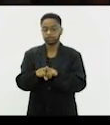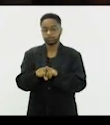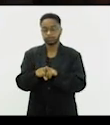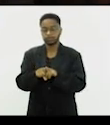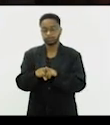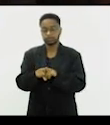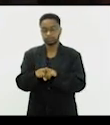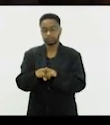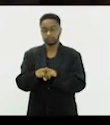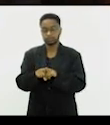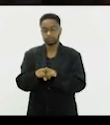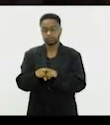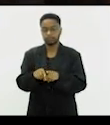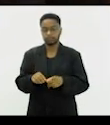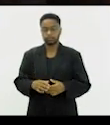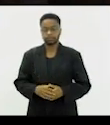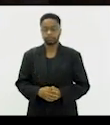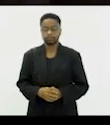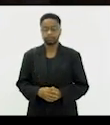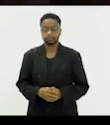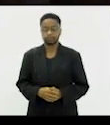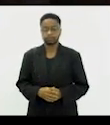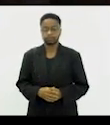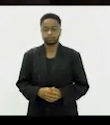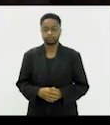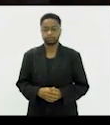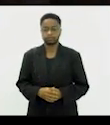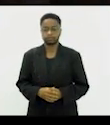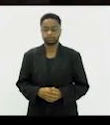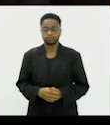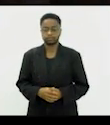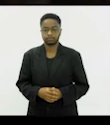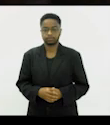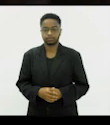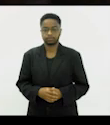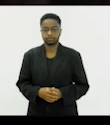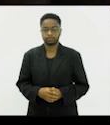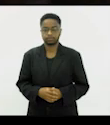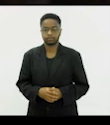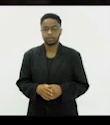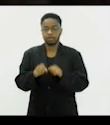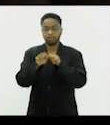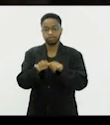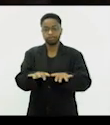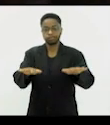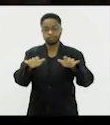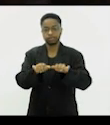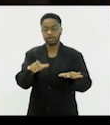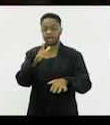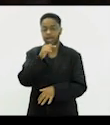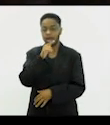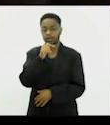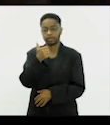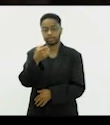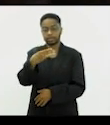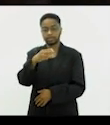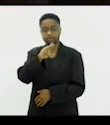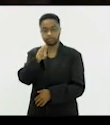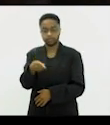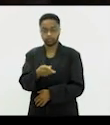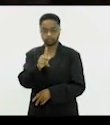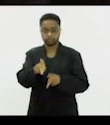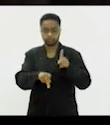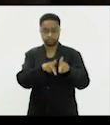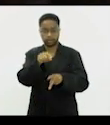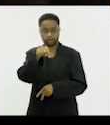abastece em torno de 13 milhões de população do estado do Rio de Janeiro. Quero dizer a